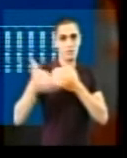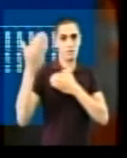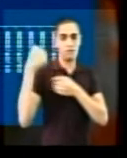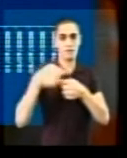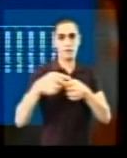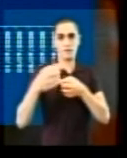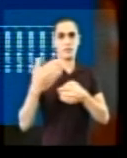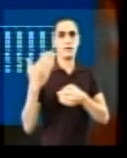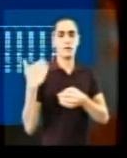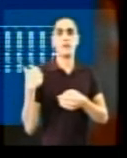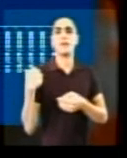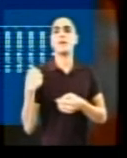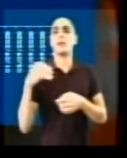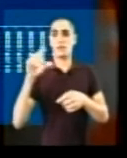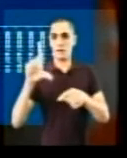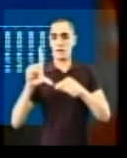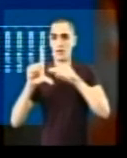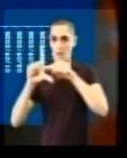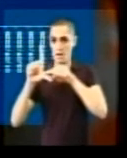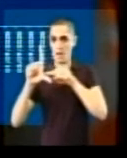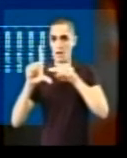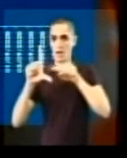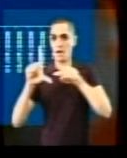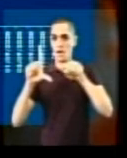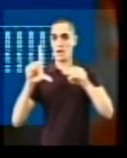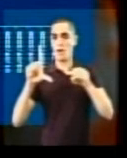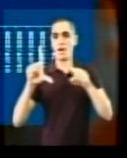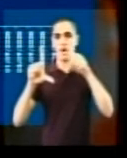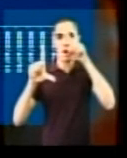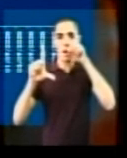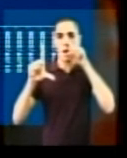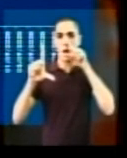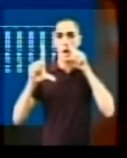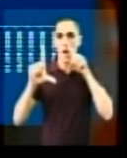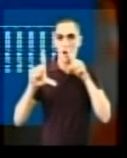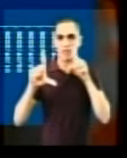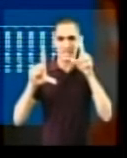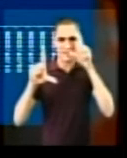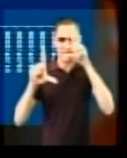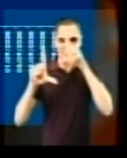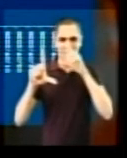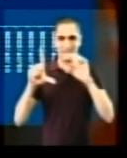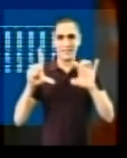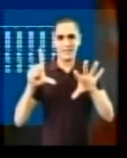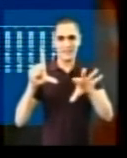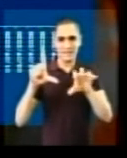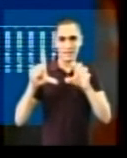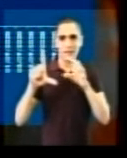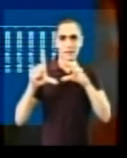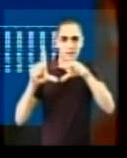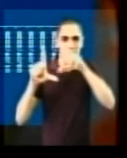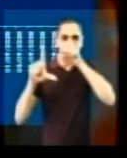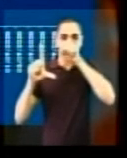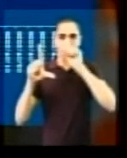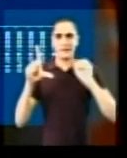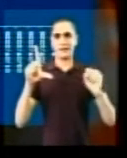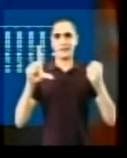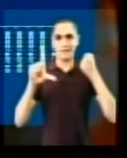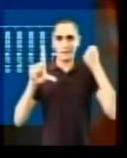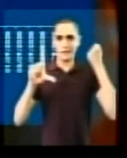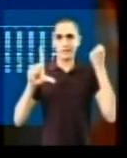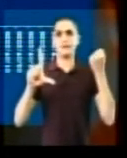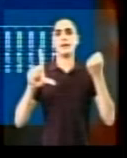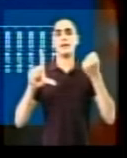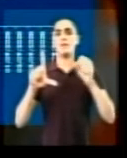estão as síndromes respiratórias agudas graves. Você vê que no dia 30, como eu falei para